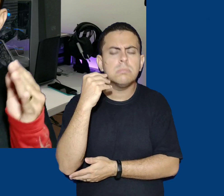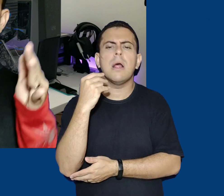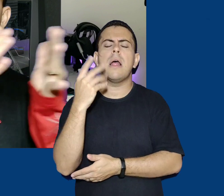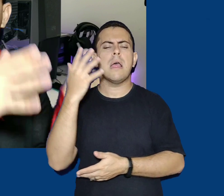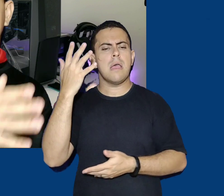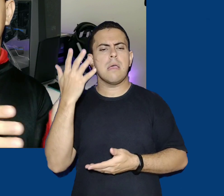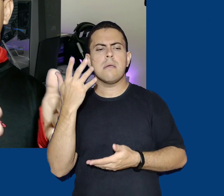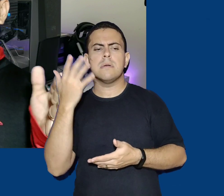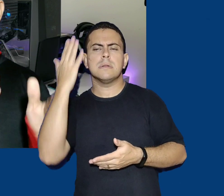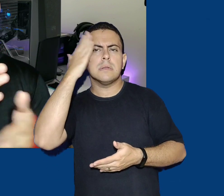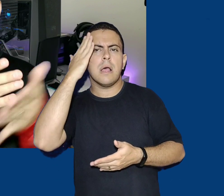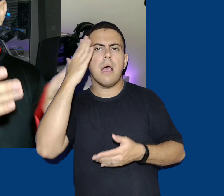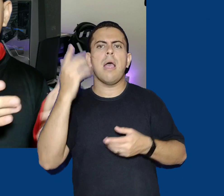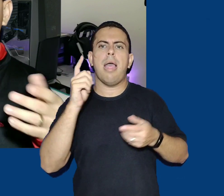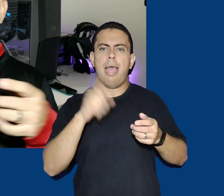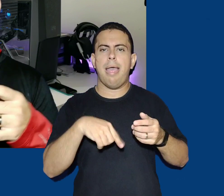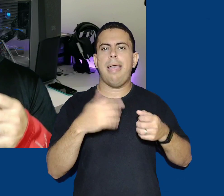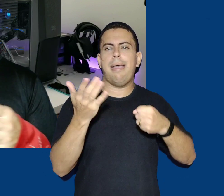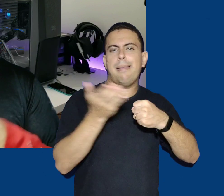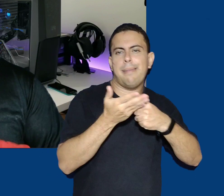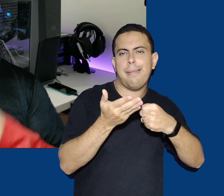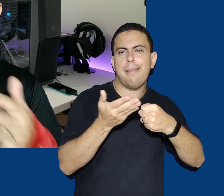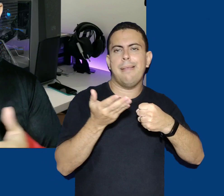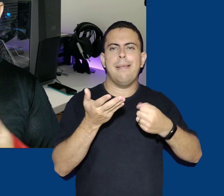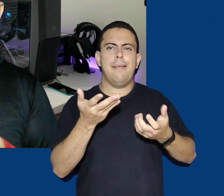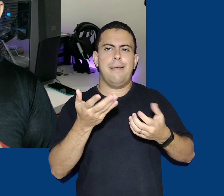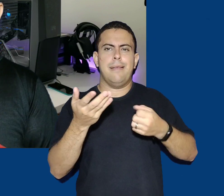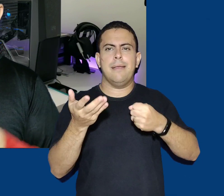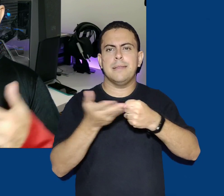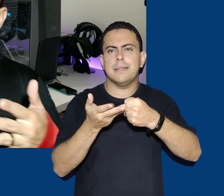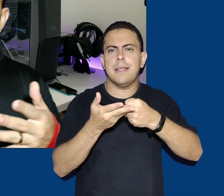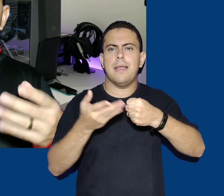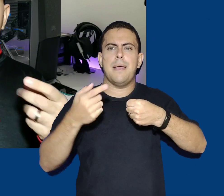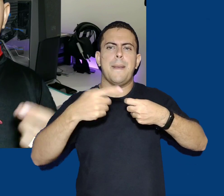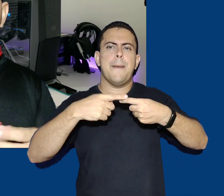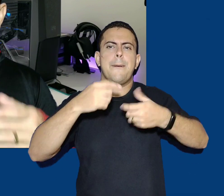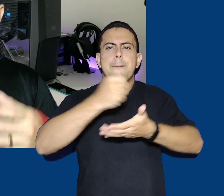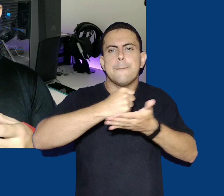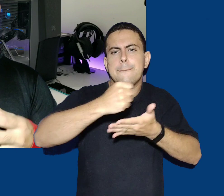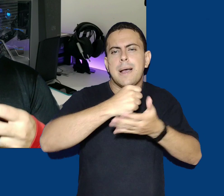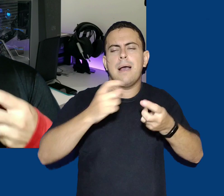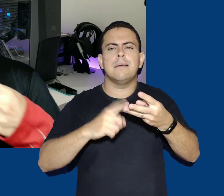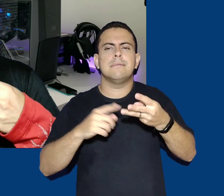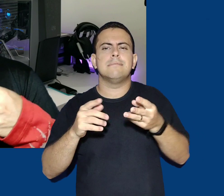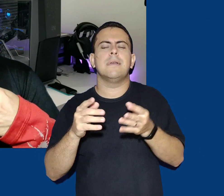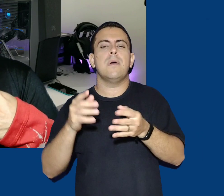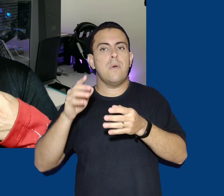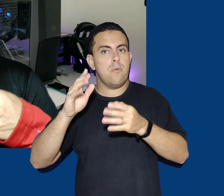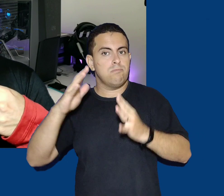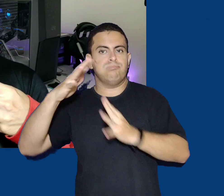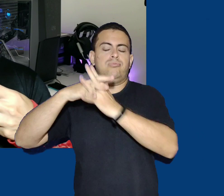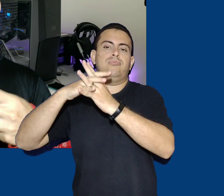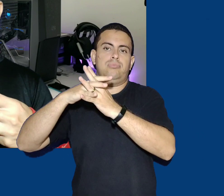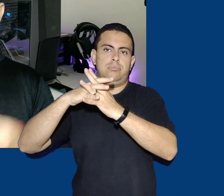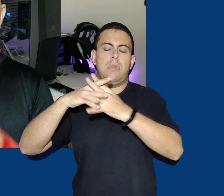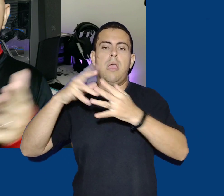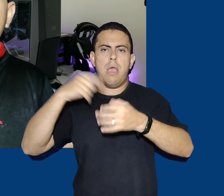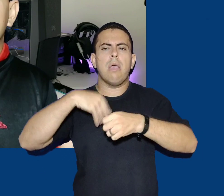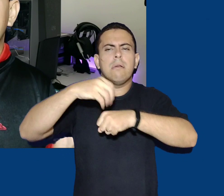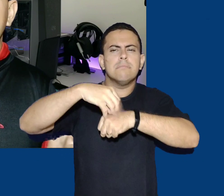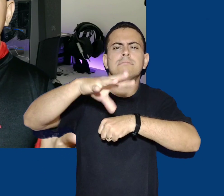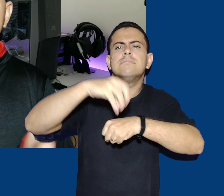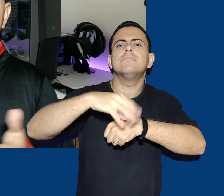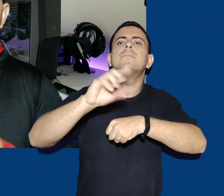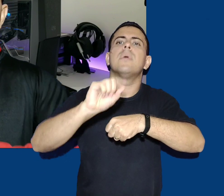né? Para saber se ele é um basicão, um intermediário ou um topo de linha. Então eu indico realmente o intermediário, né?